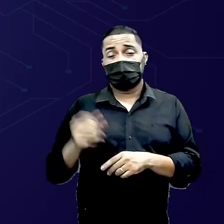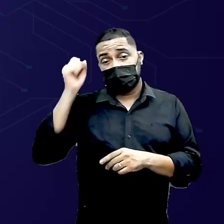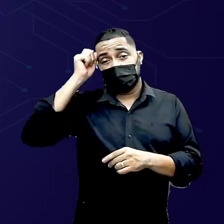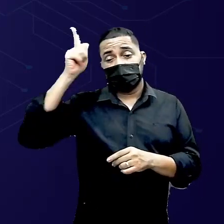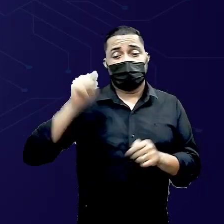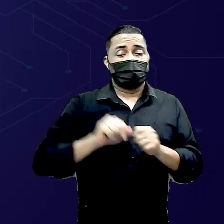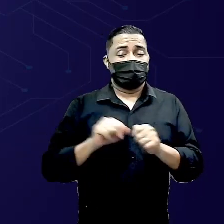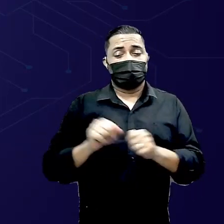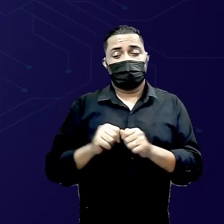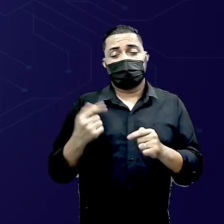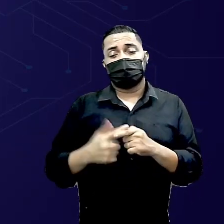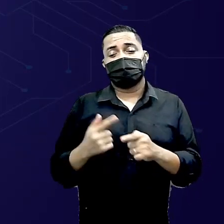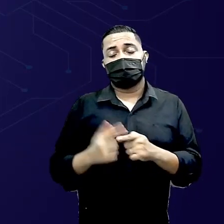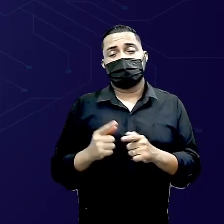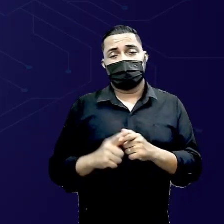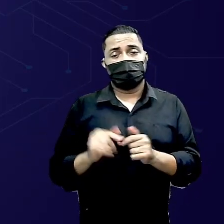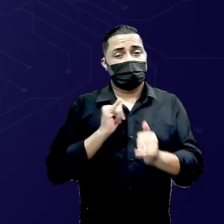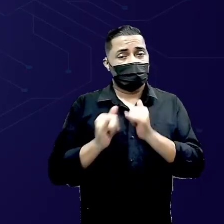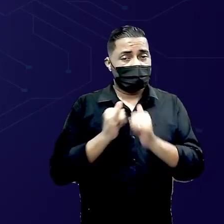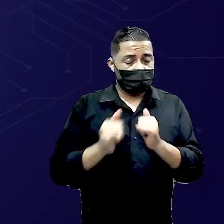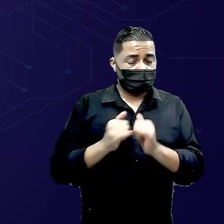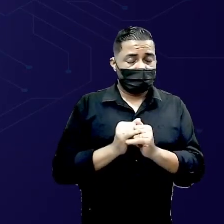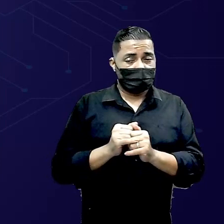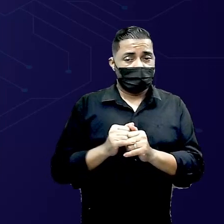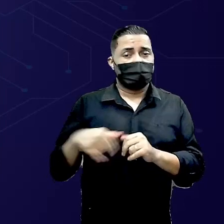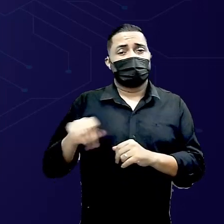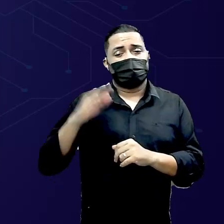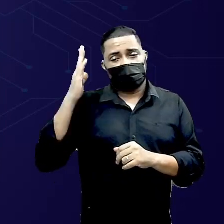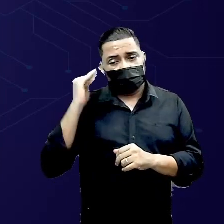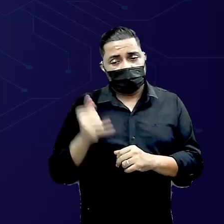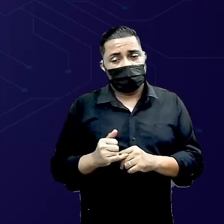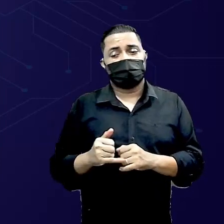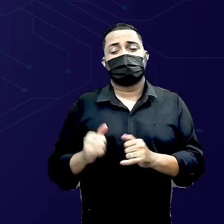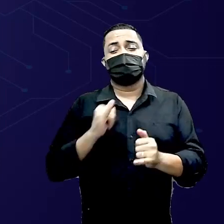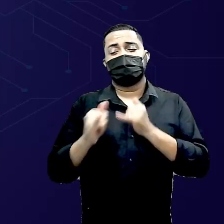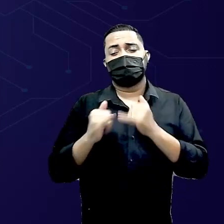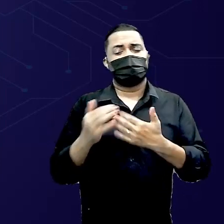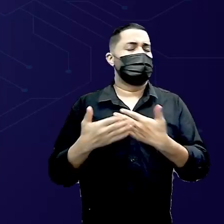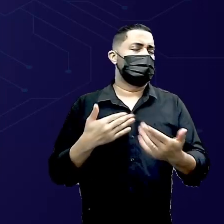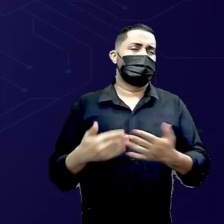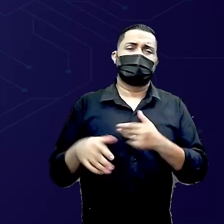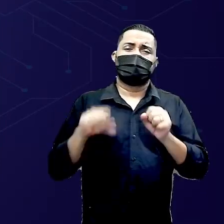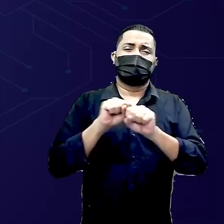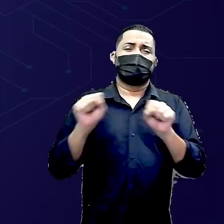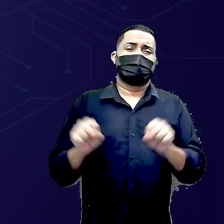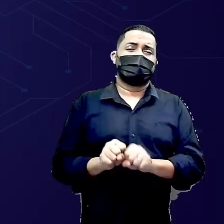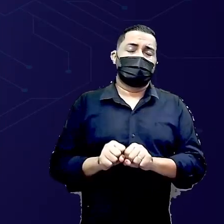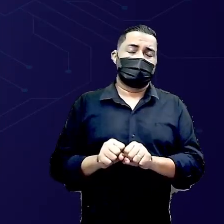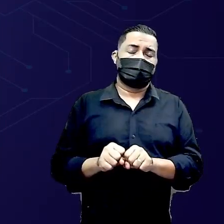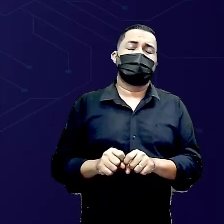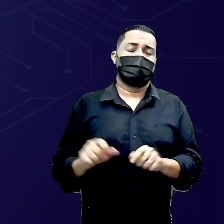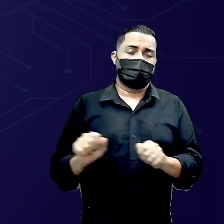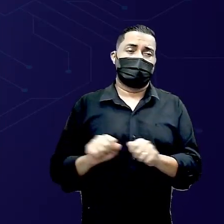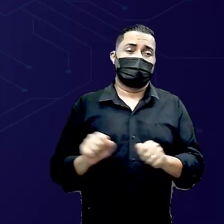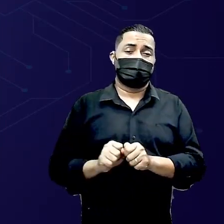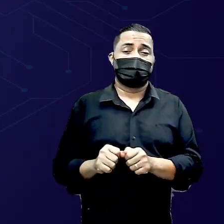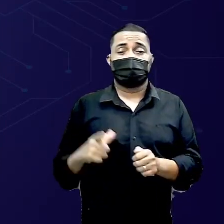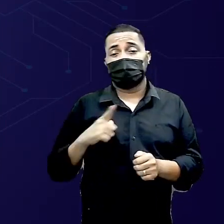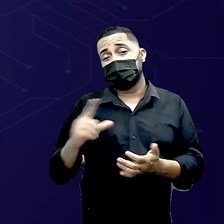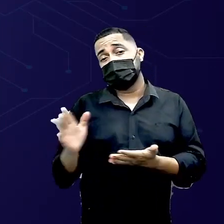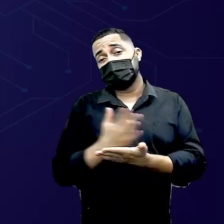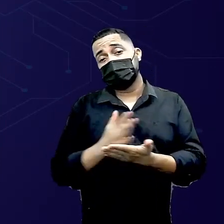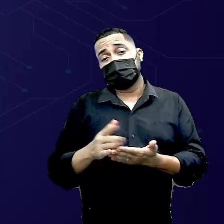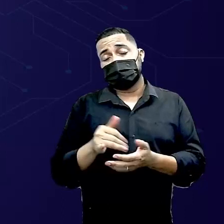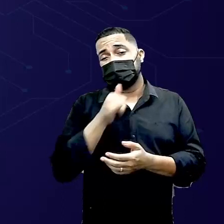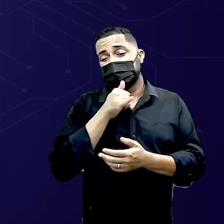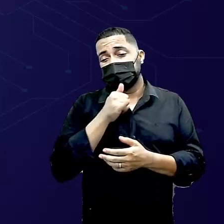porque roda no navegador. Né? E como vocês já sabem, no navegador, qualquer sistema operacional funciona. Tá? Temos exemplos aí de